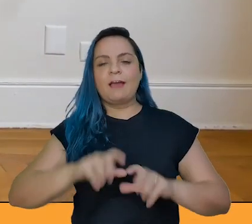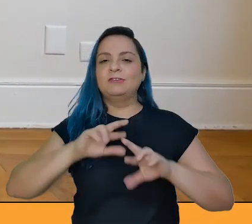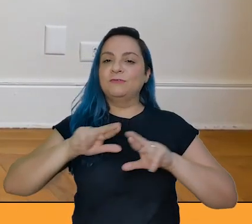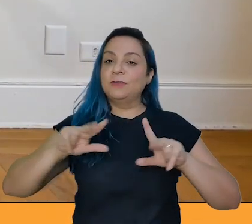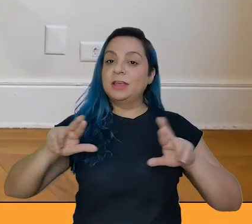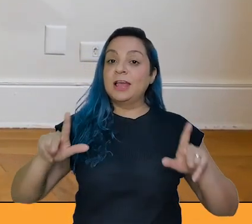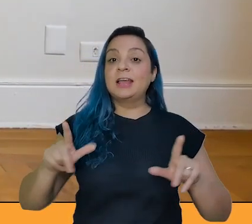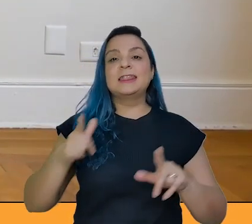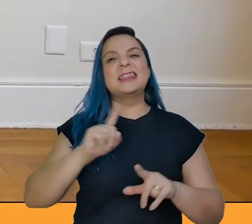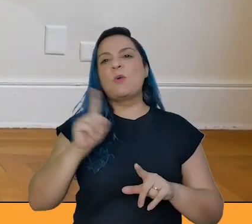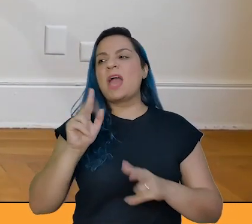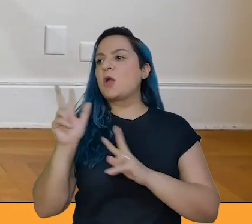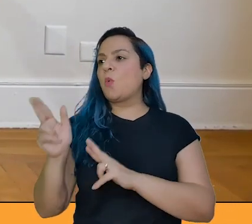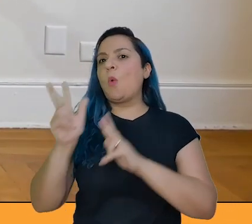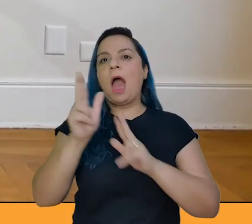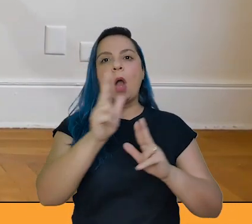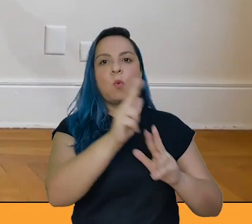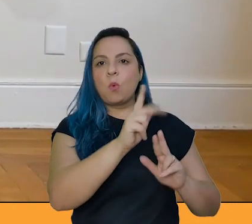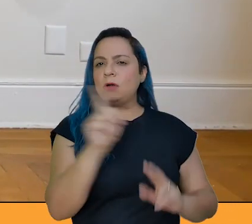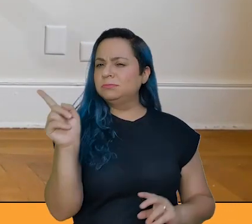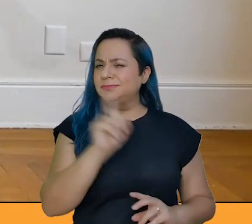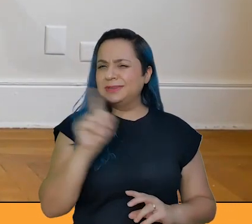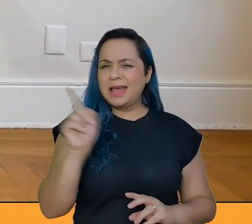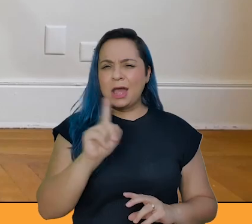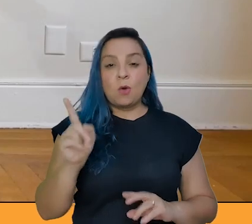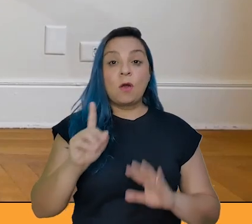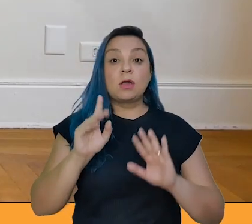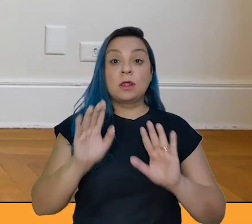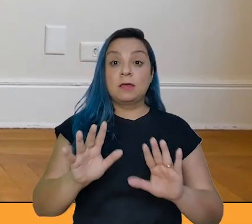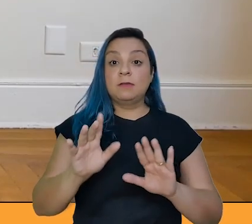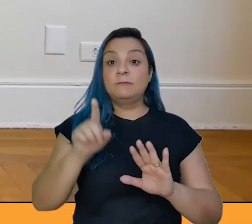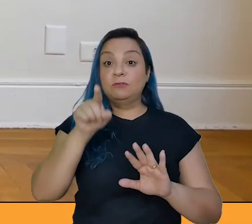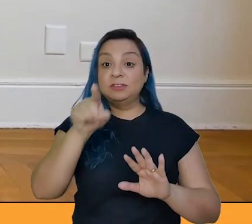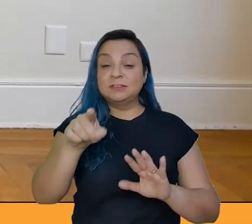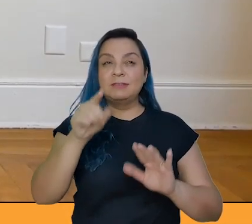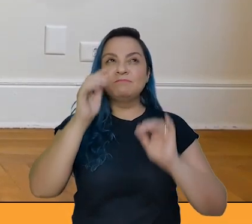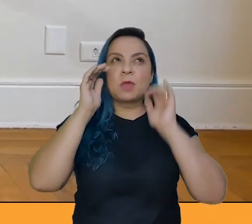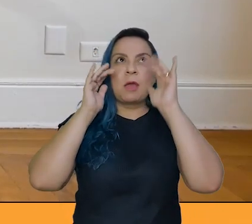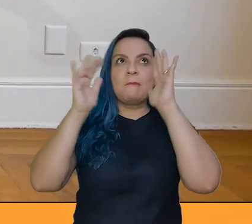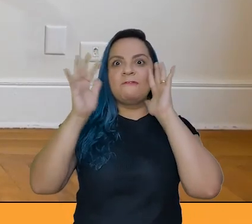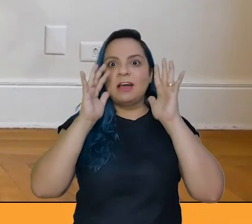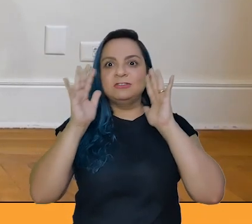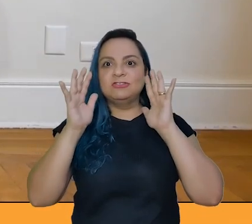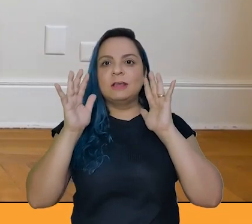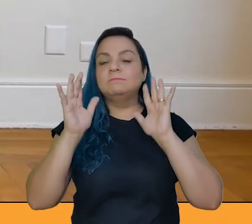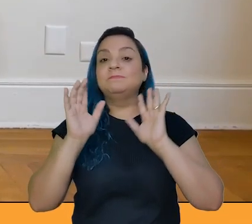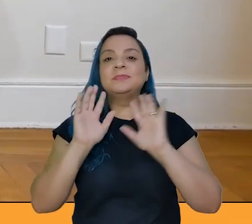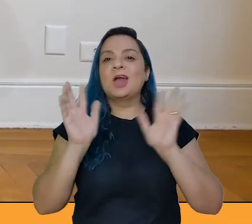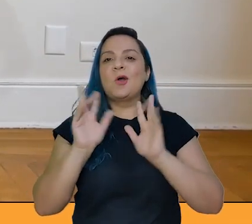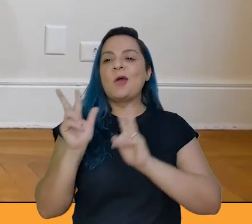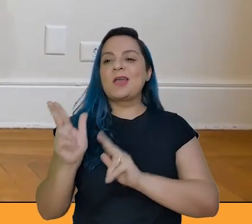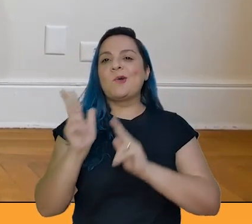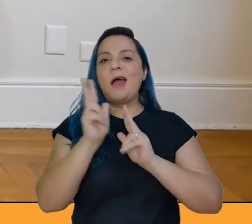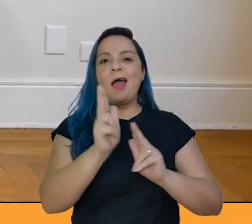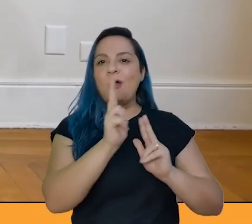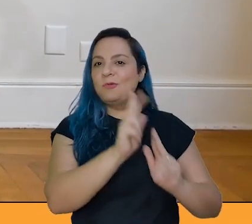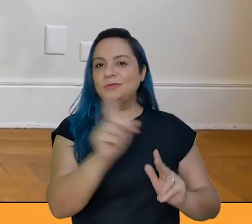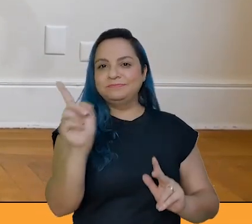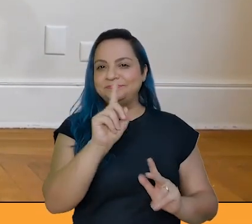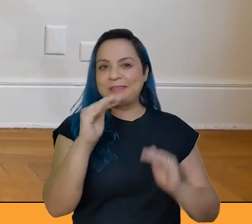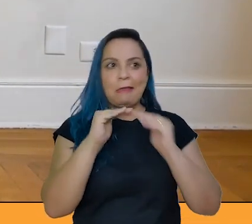diferente. Não é um processo igual para todo mundo. Logo, a forma que você vai reagir a isso não é igual, não é uma